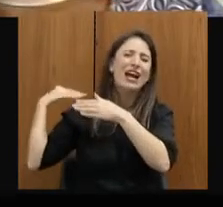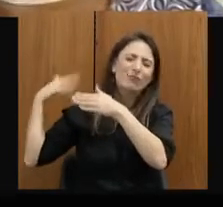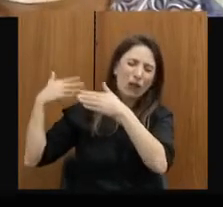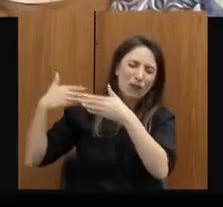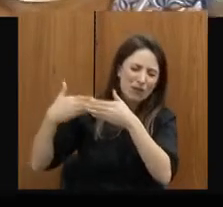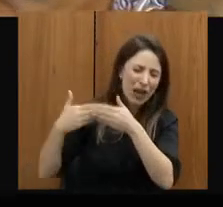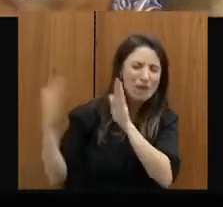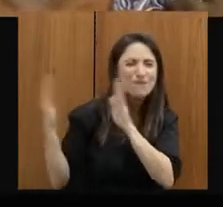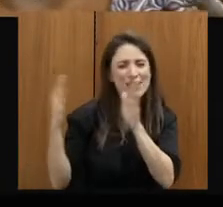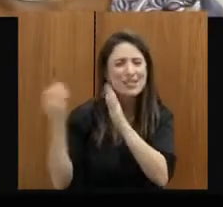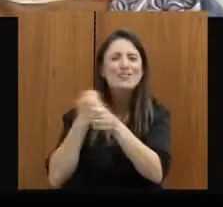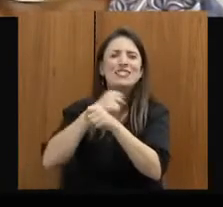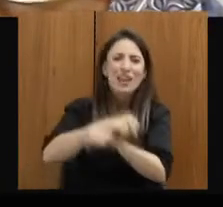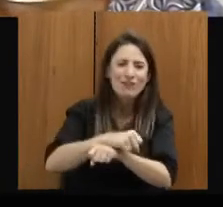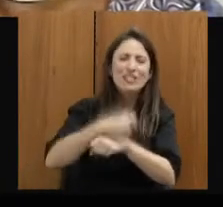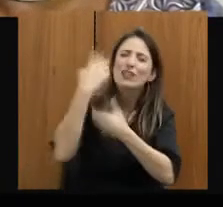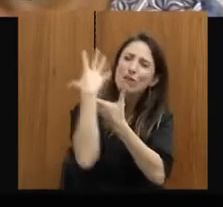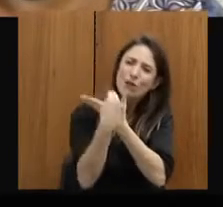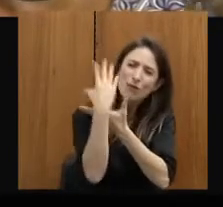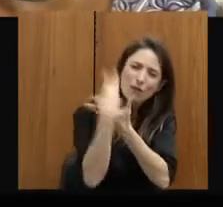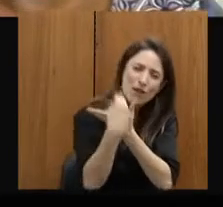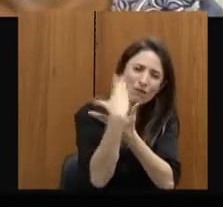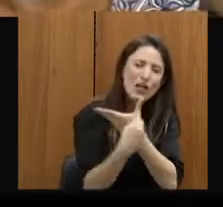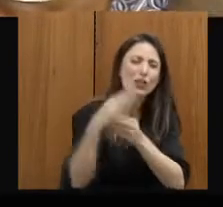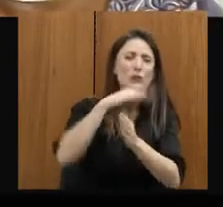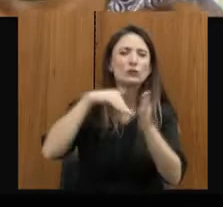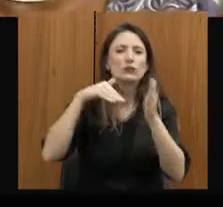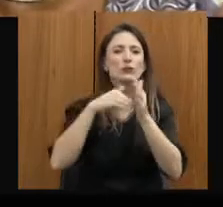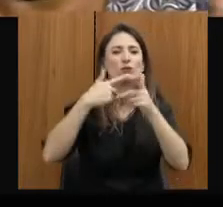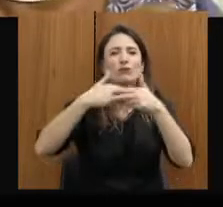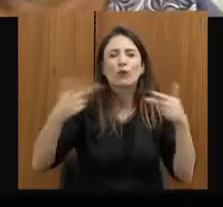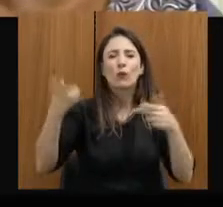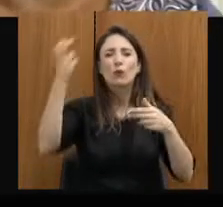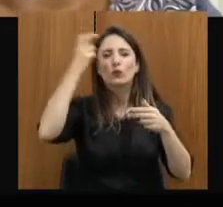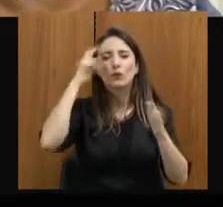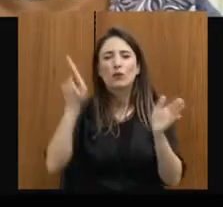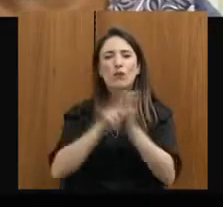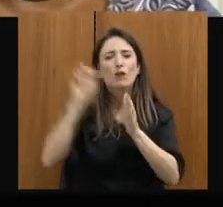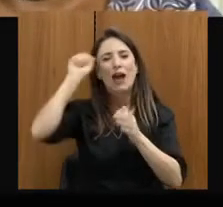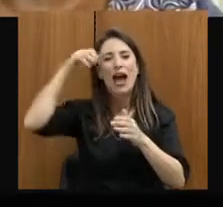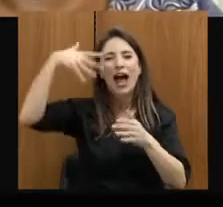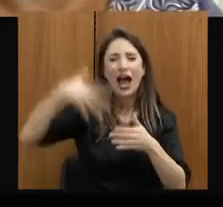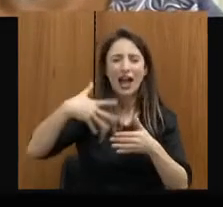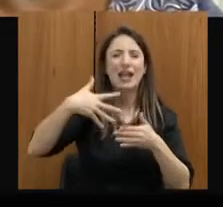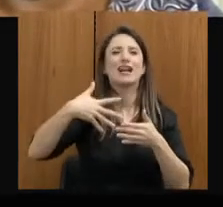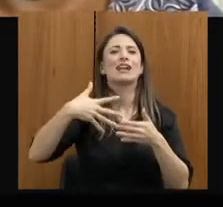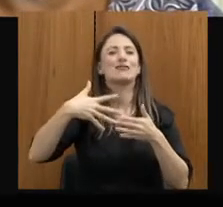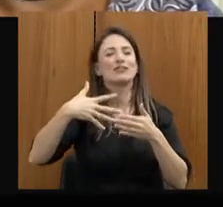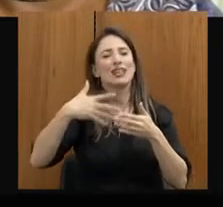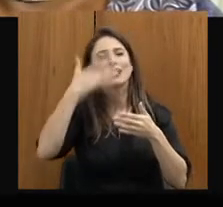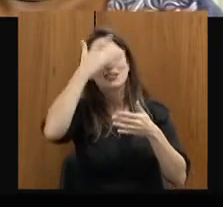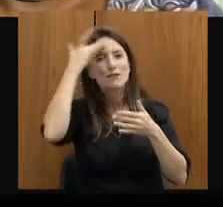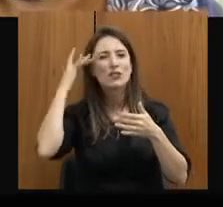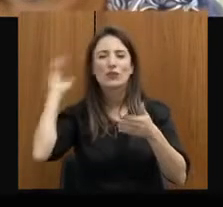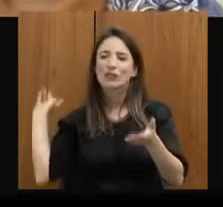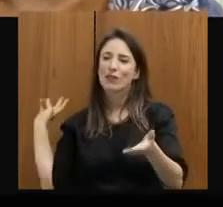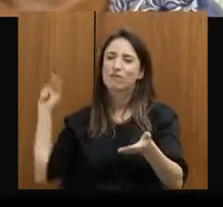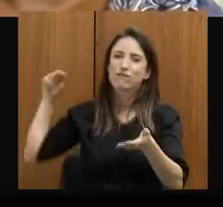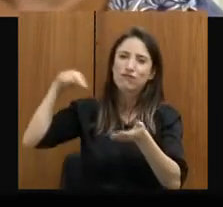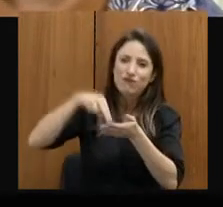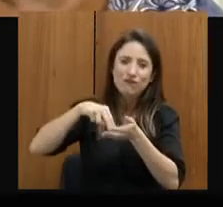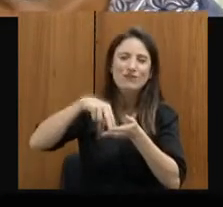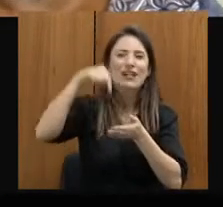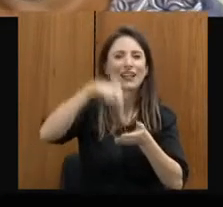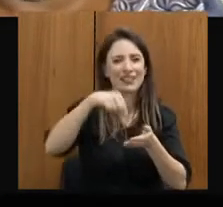civilizatório dos valores trazidos da África no corpos e mentes dessas pessoas escravizadas né e